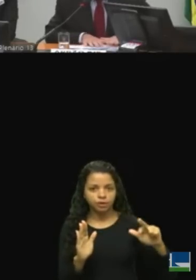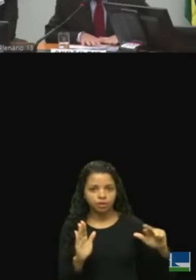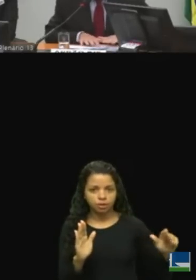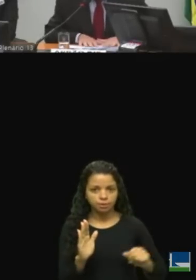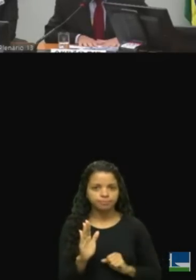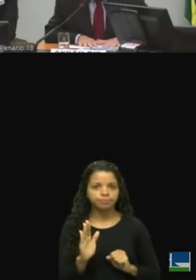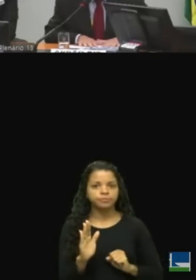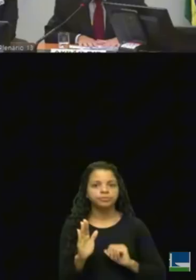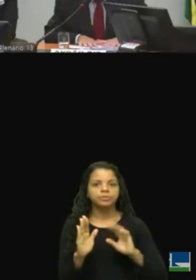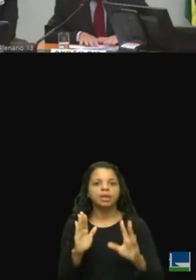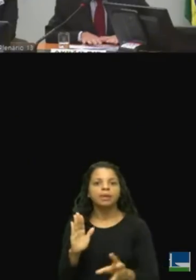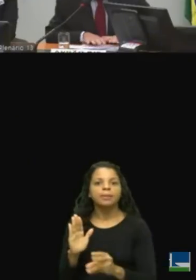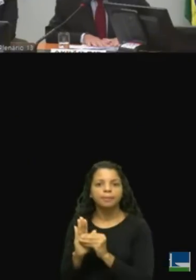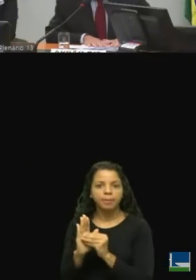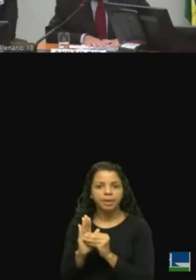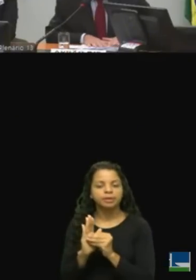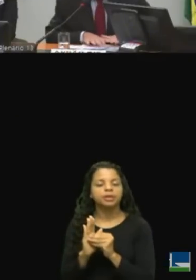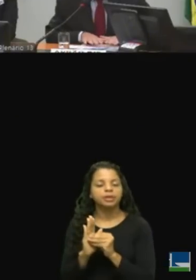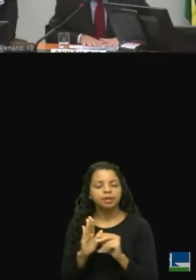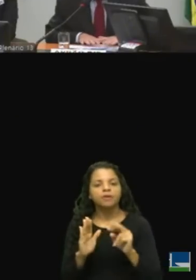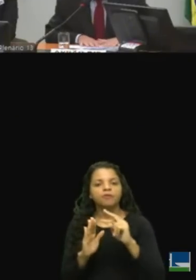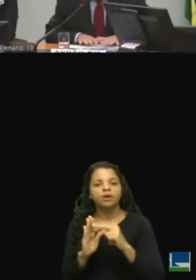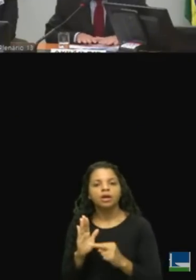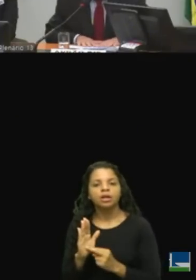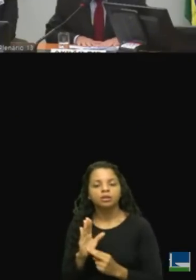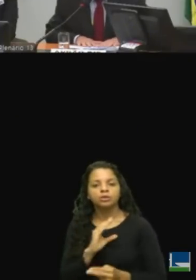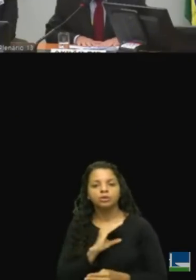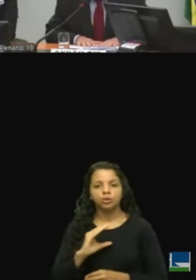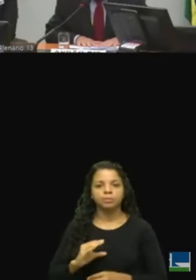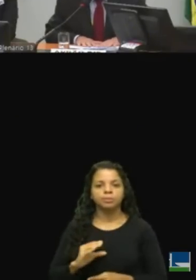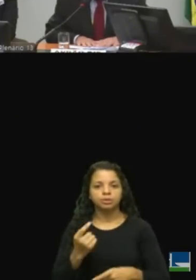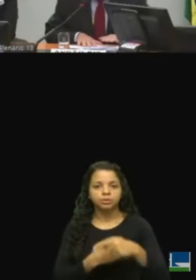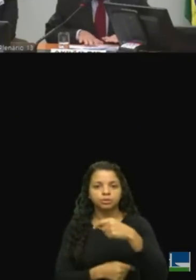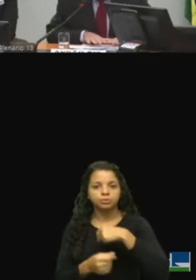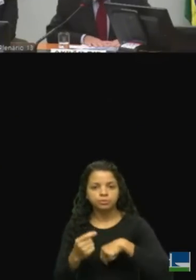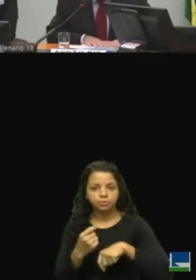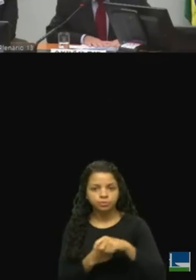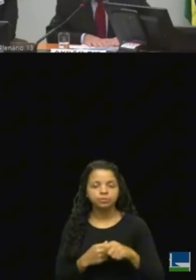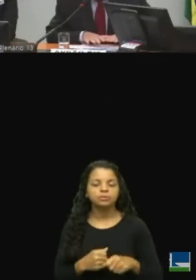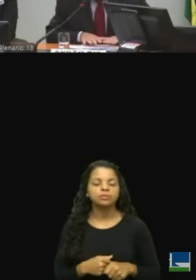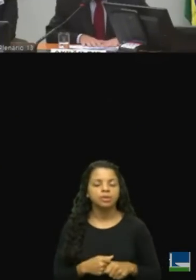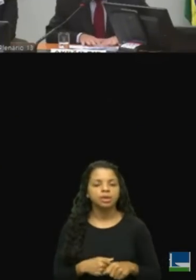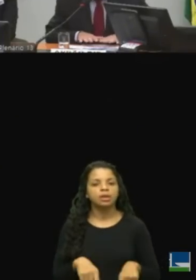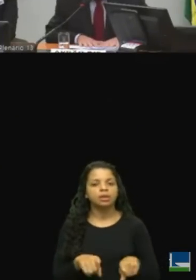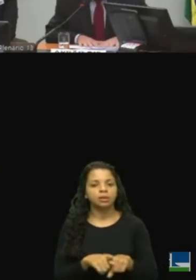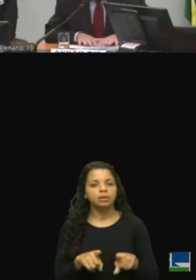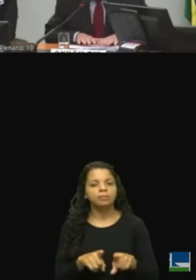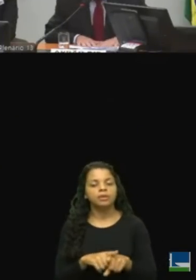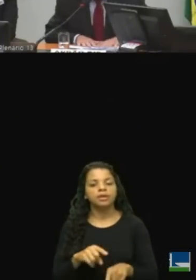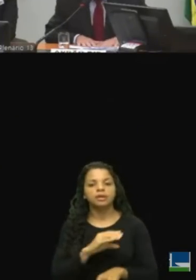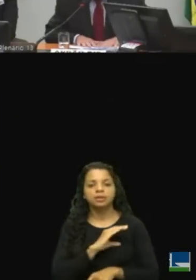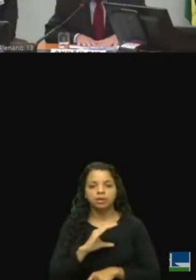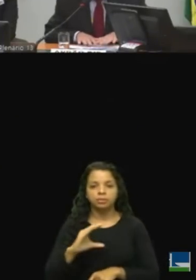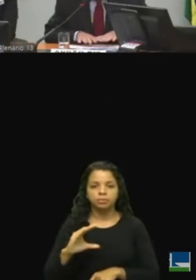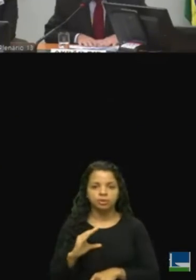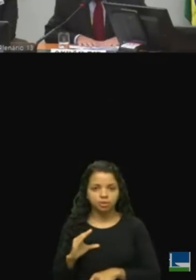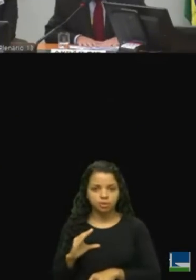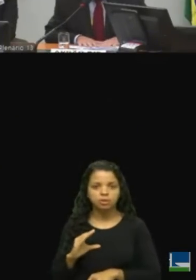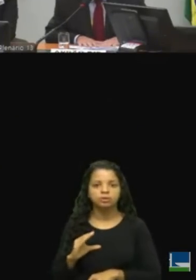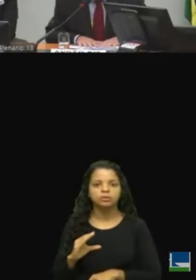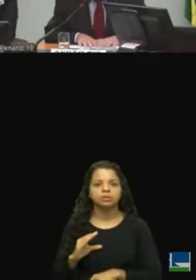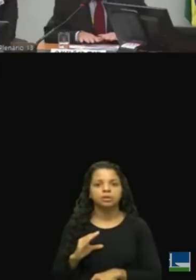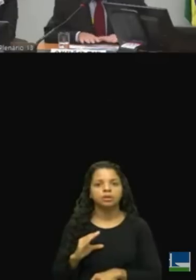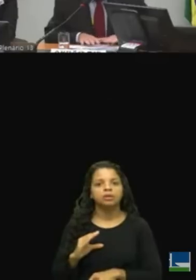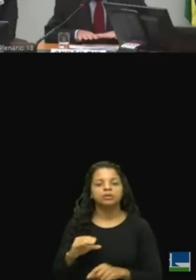senador Exalci Lucas, que foi relator na Comissão de Assuntos Econômicos. Nós estaremos também na Comissão de Constituição e Justiça do